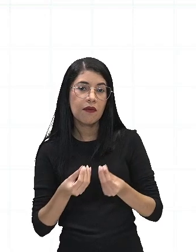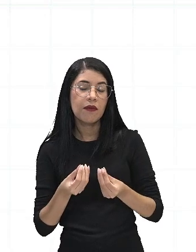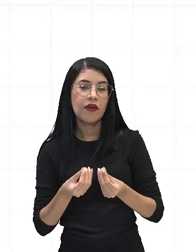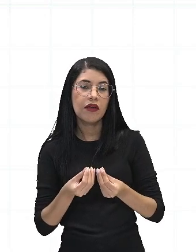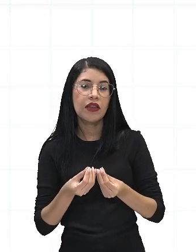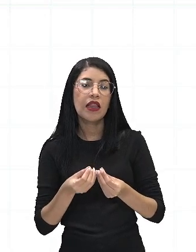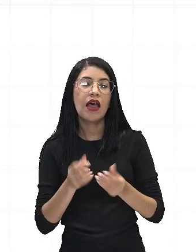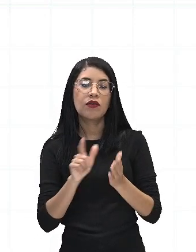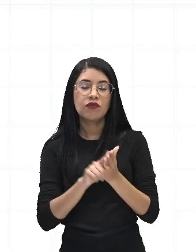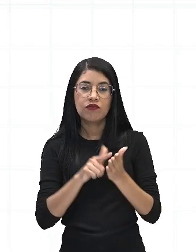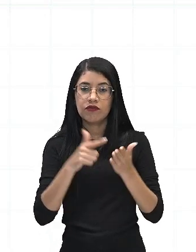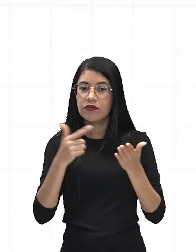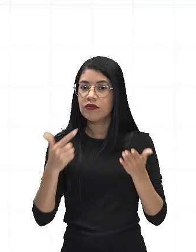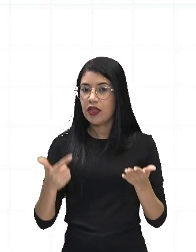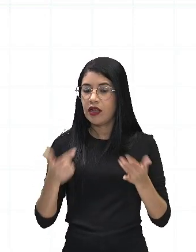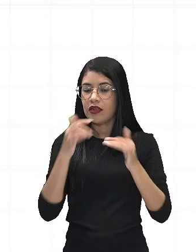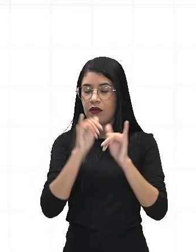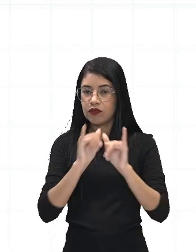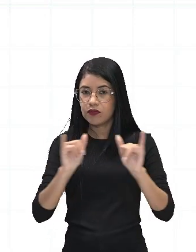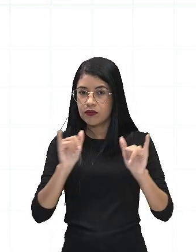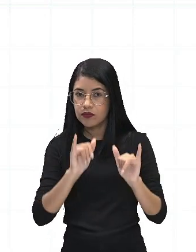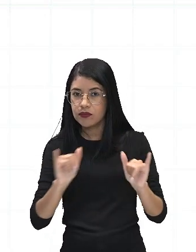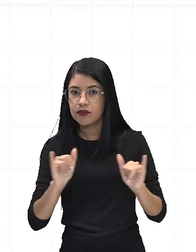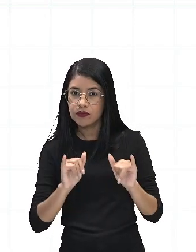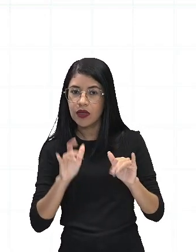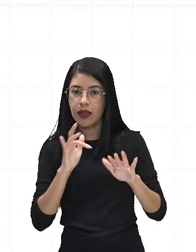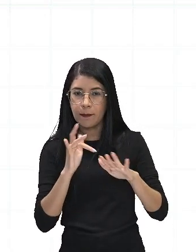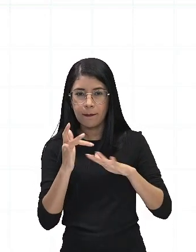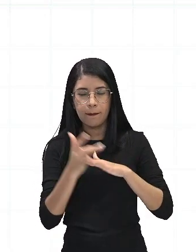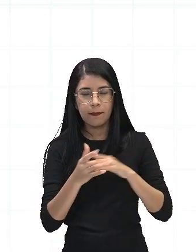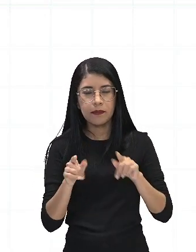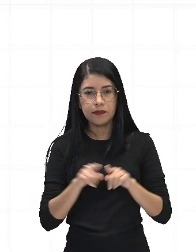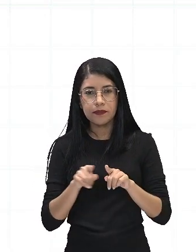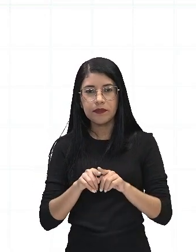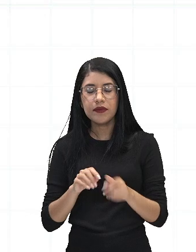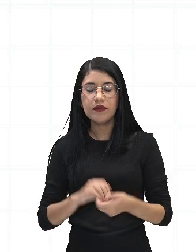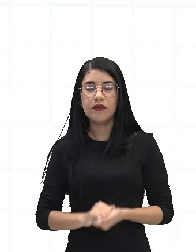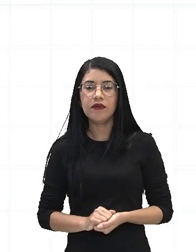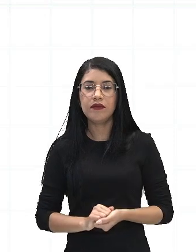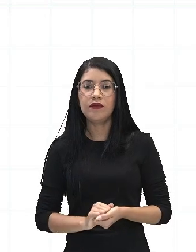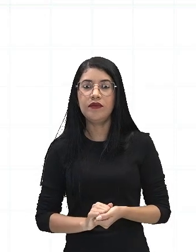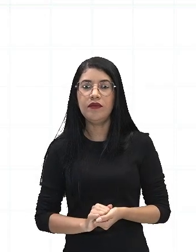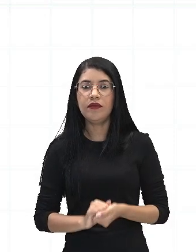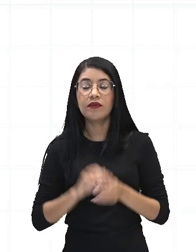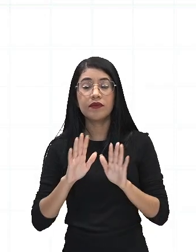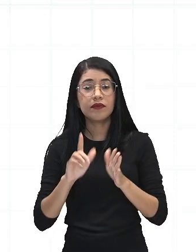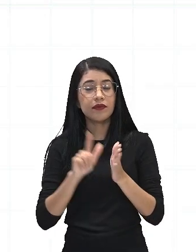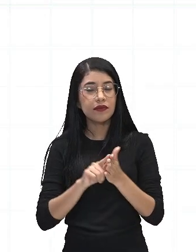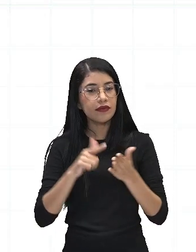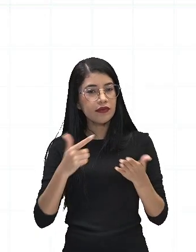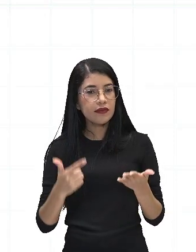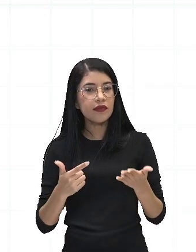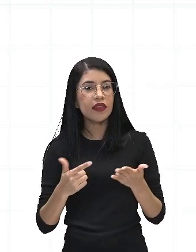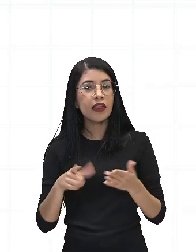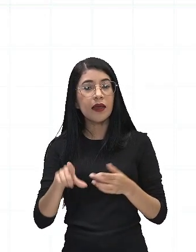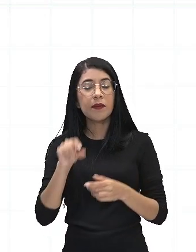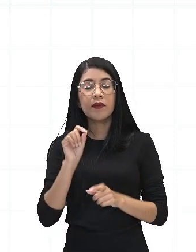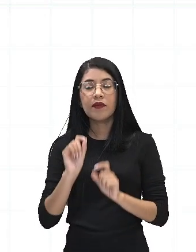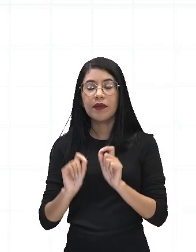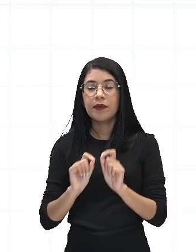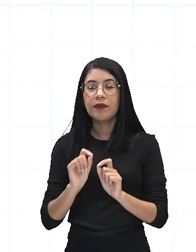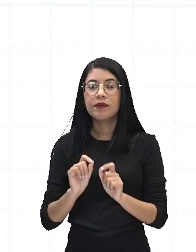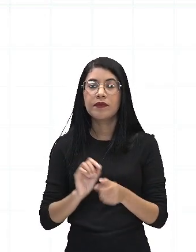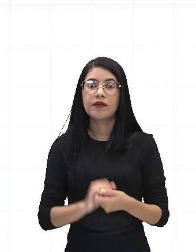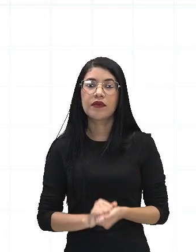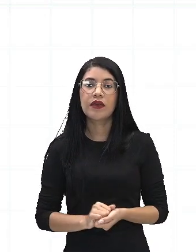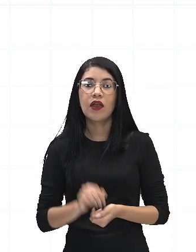meio jornalístico, em um meio de imprensa, e percebam que o meio jornalístico ele tem uma preferência com relação